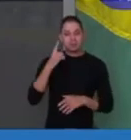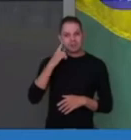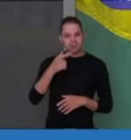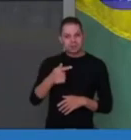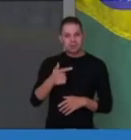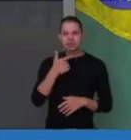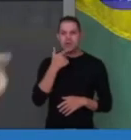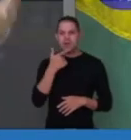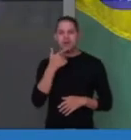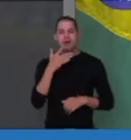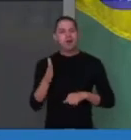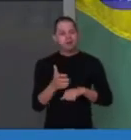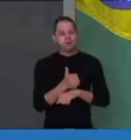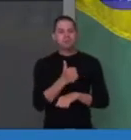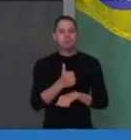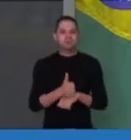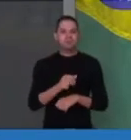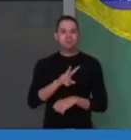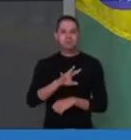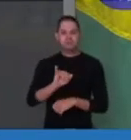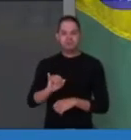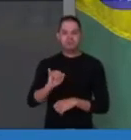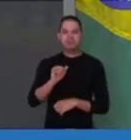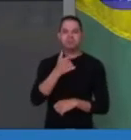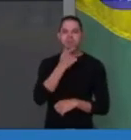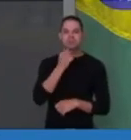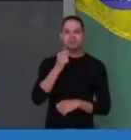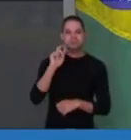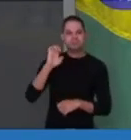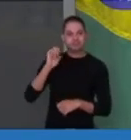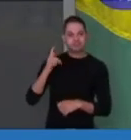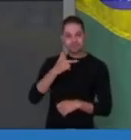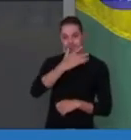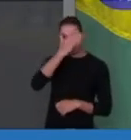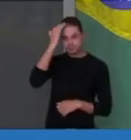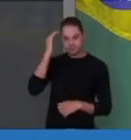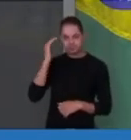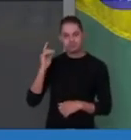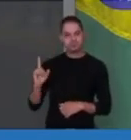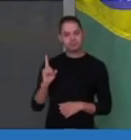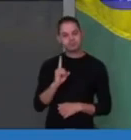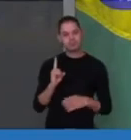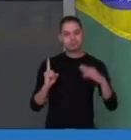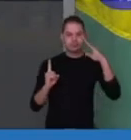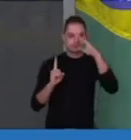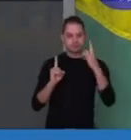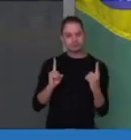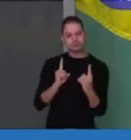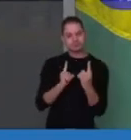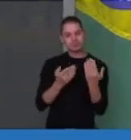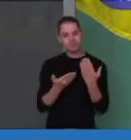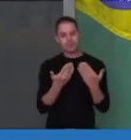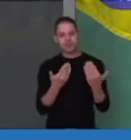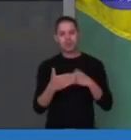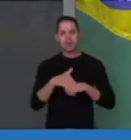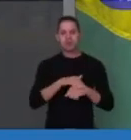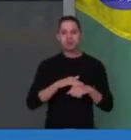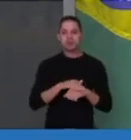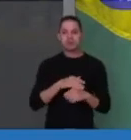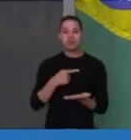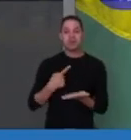e tal, aquela coisa toda, o ex-presidente Temer começou com o presidente Jair Bolsonaro, houve uma carta e houve um acordo